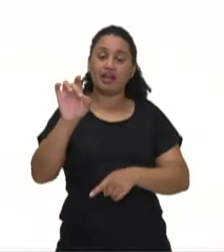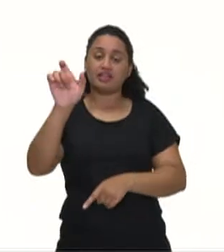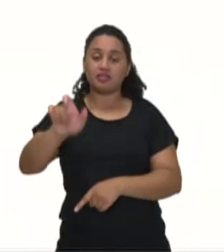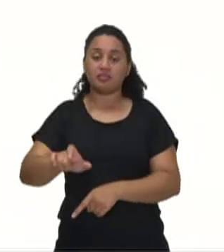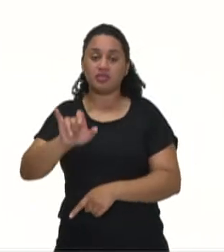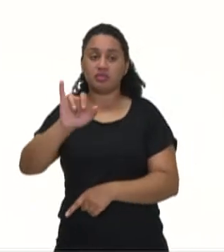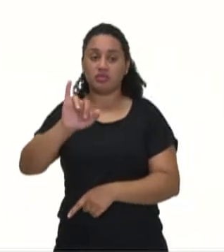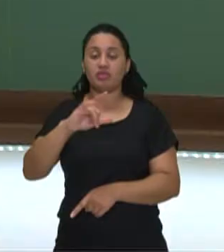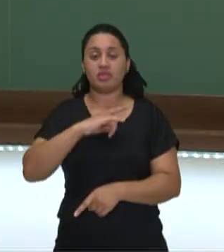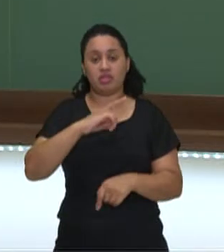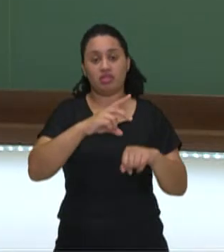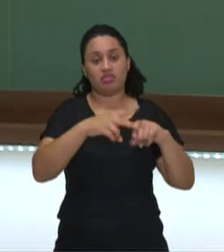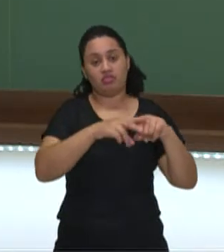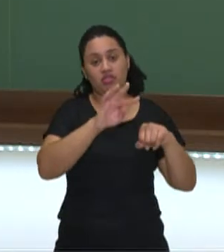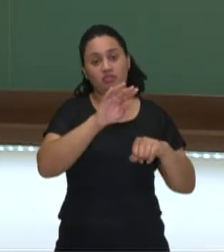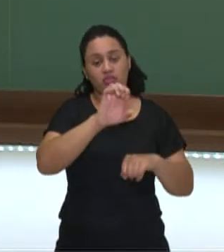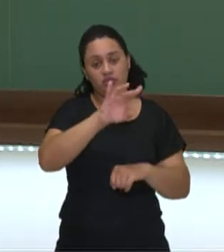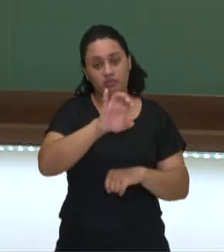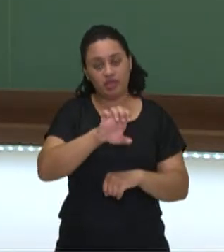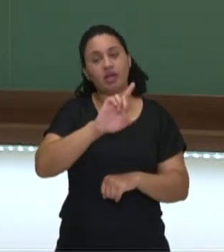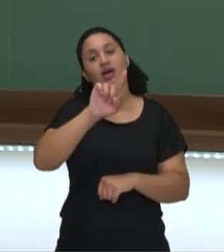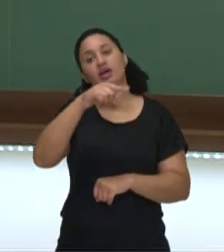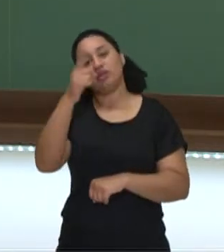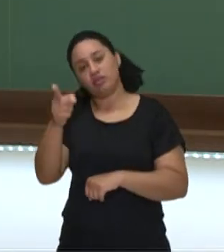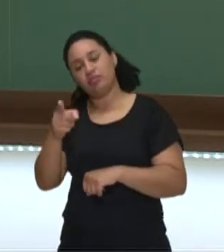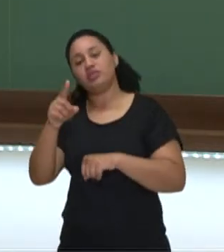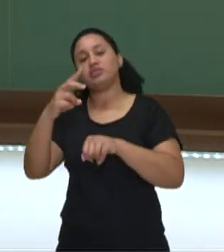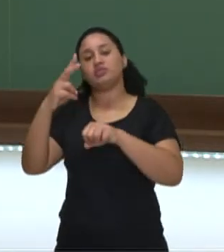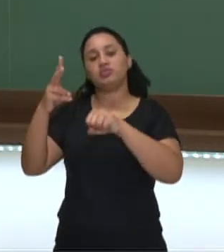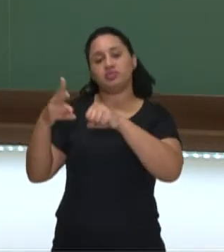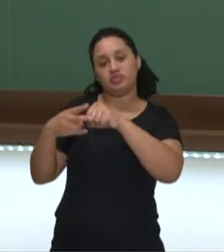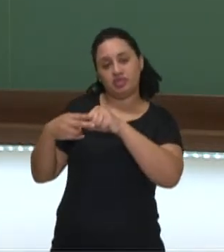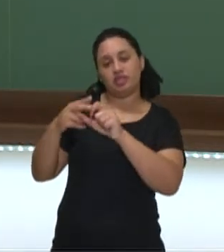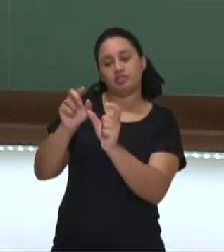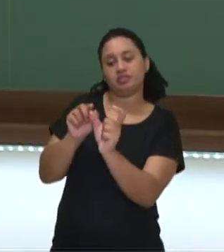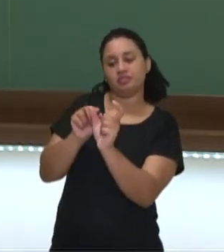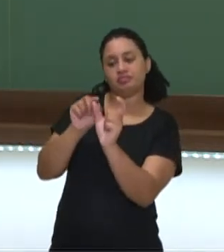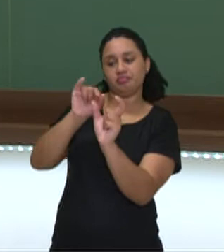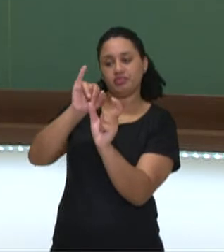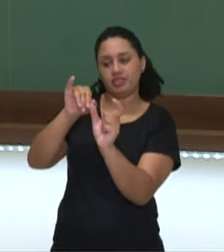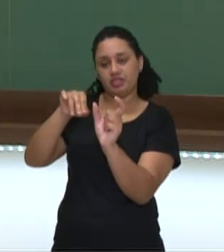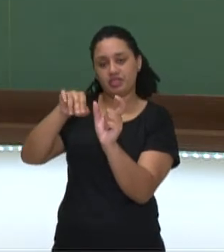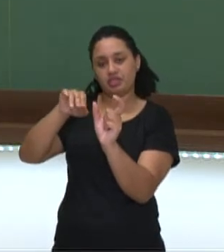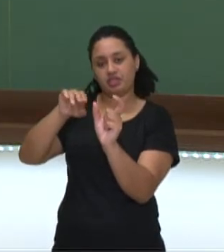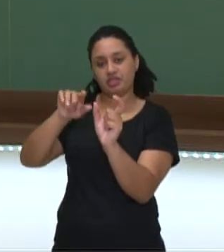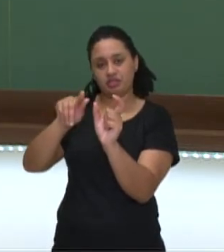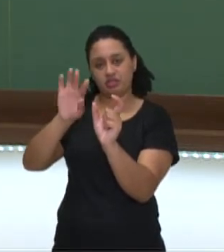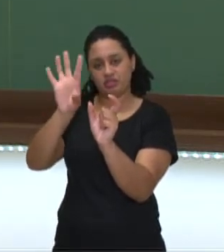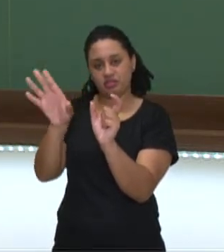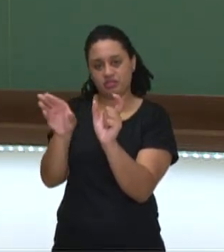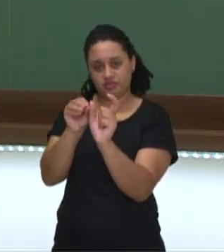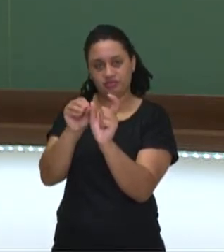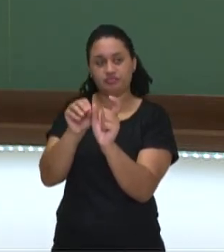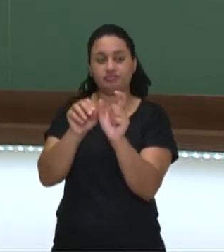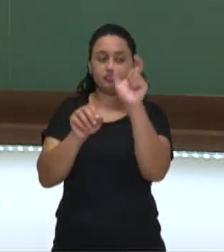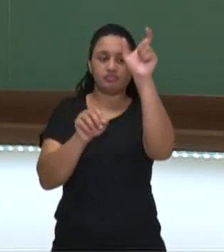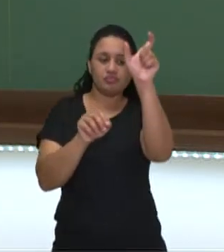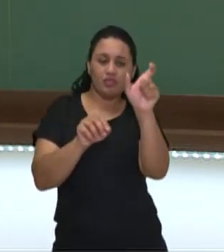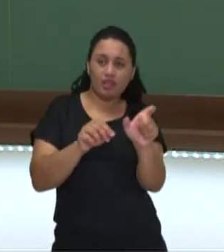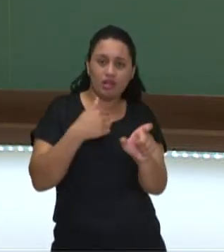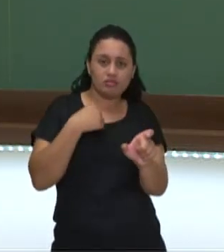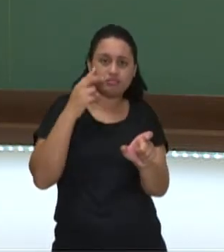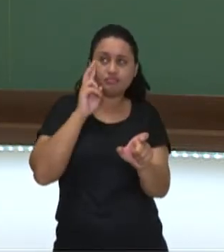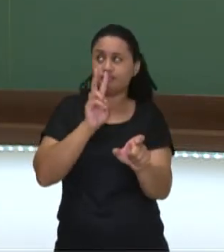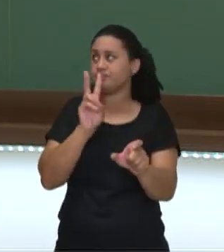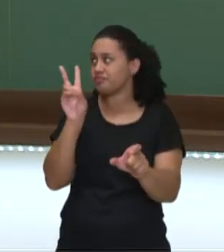be e daí, logo depois, você vai acrescentar o ing no verbo principal da frase. Então, isso daqui, olha,